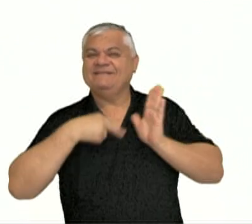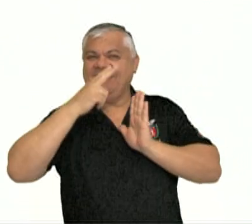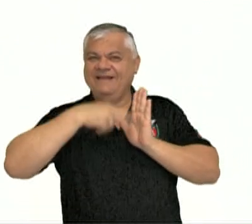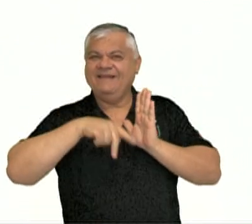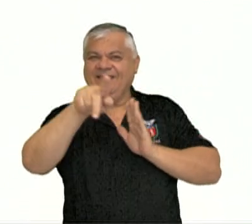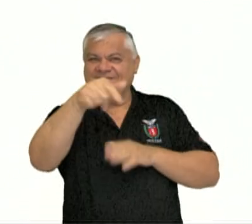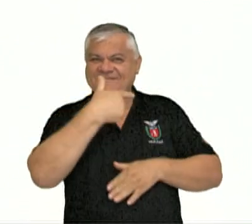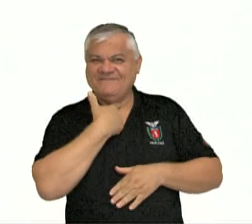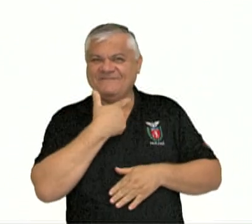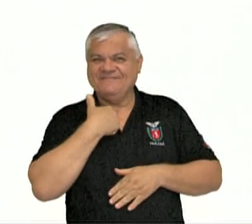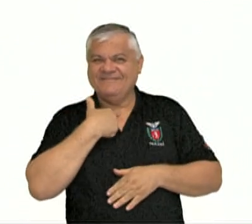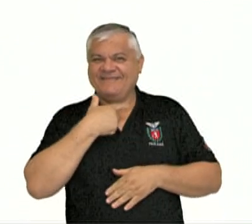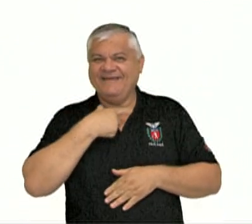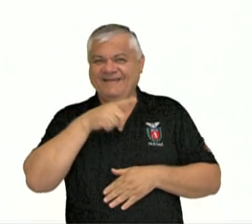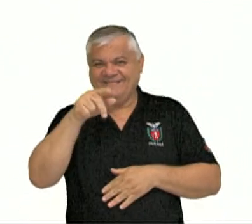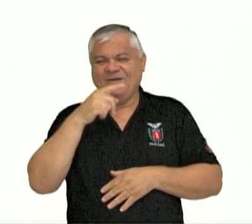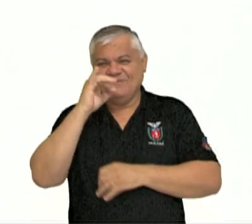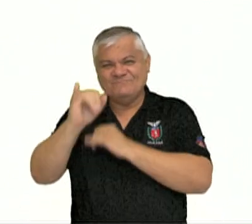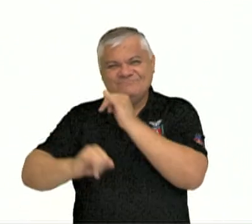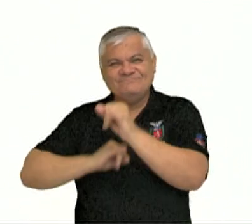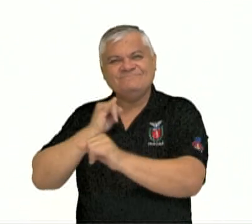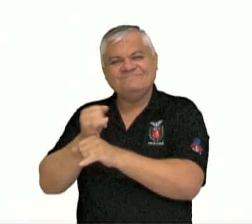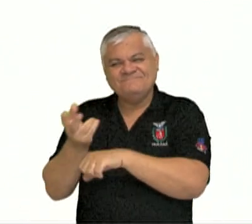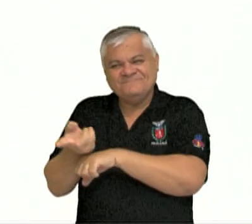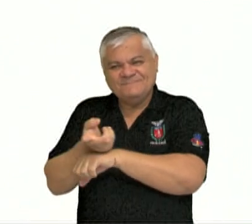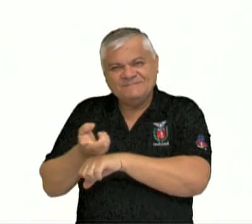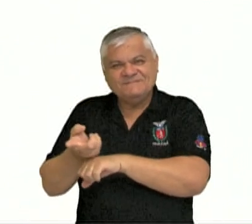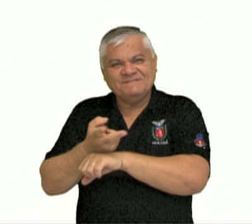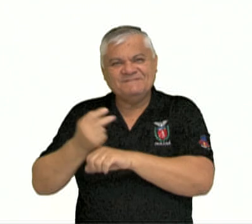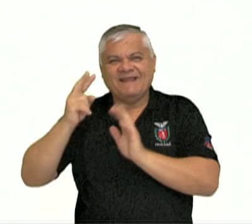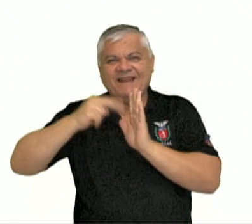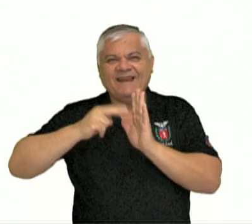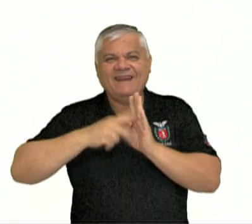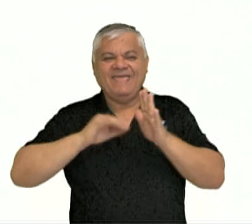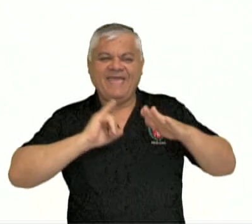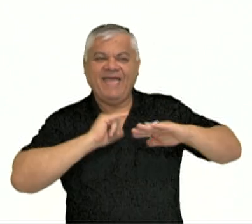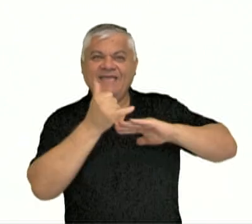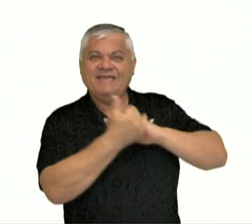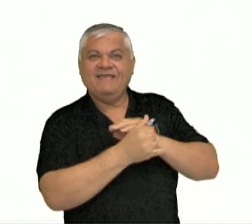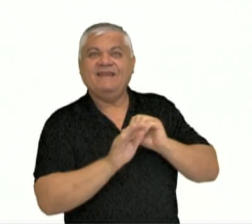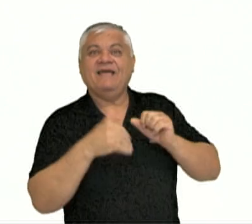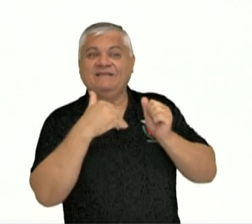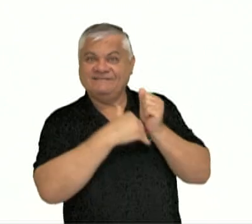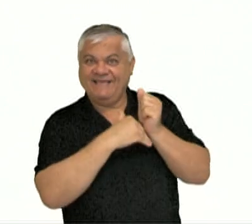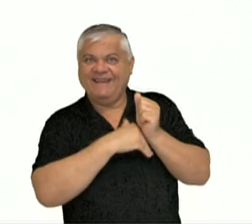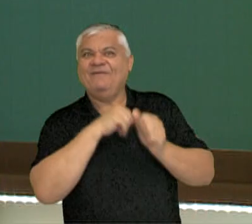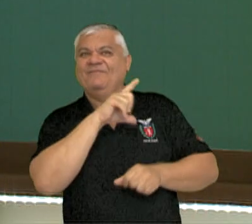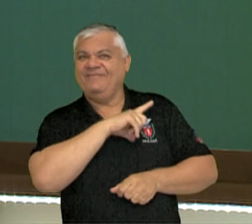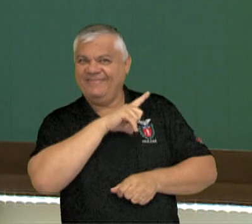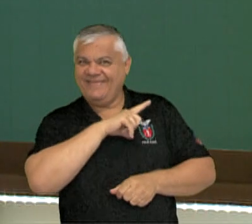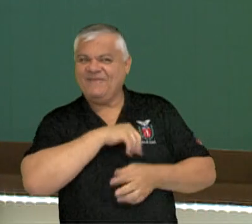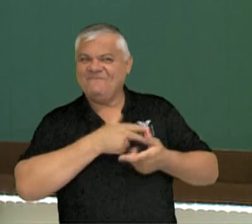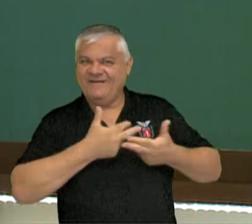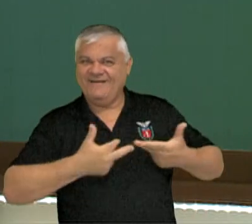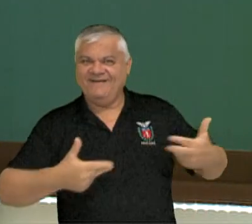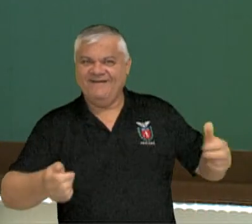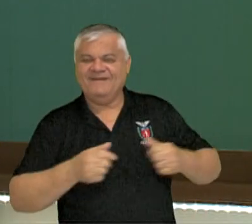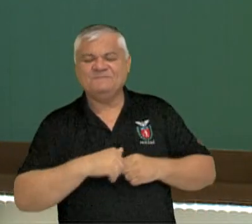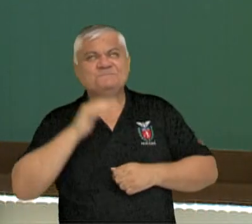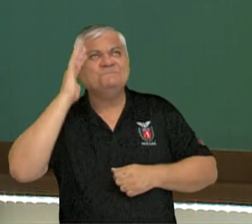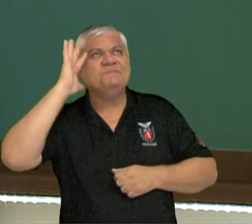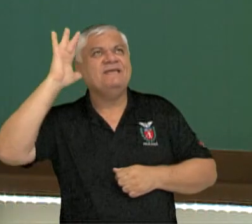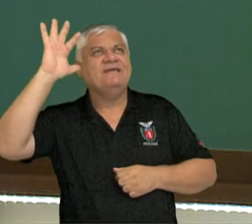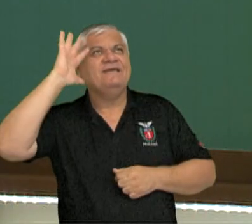leiam, recomendo, né? Descubram um pouquinho mais sobre os mistérios dessa Ilha Perdida.